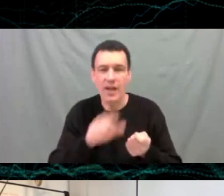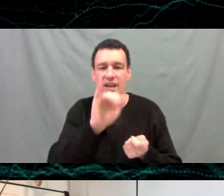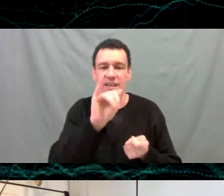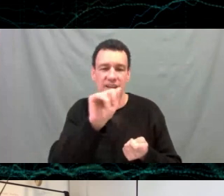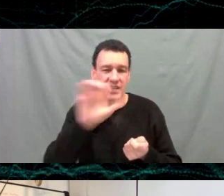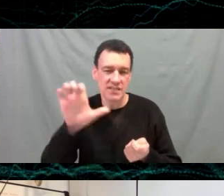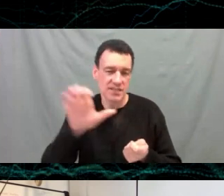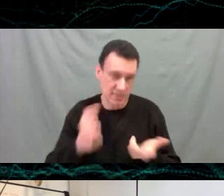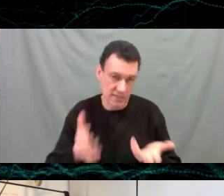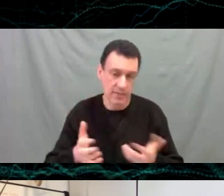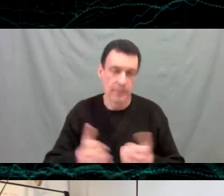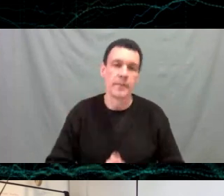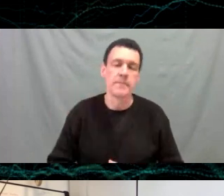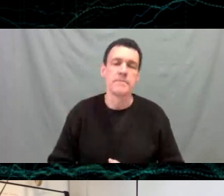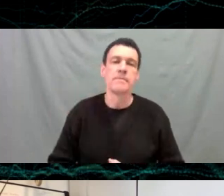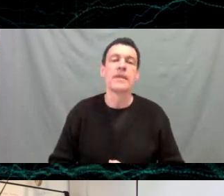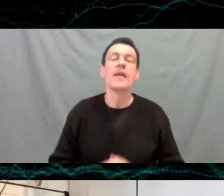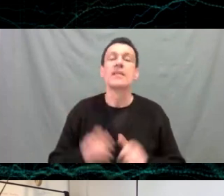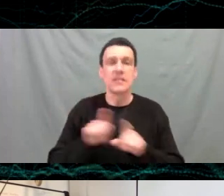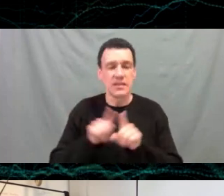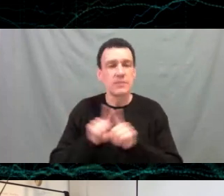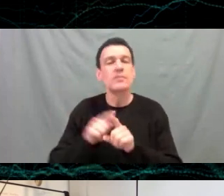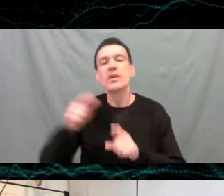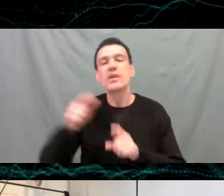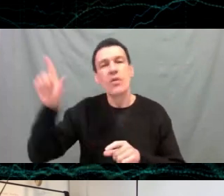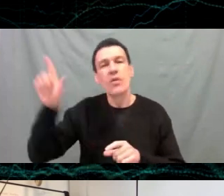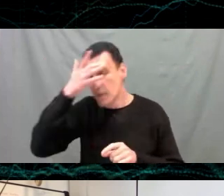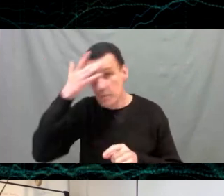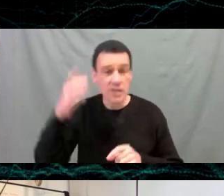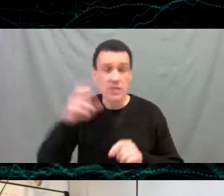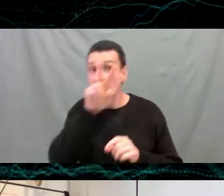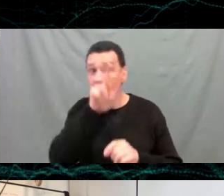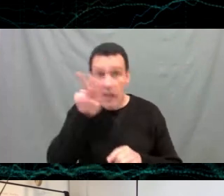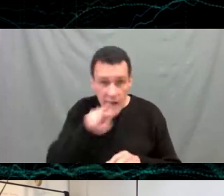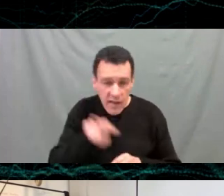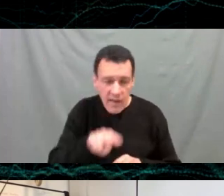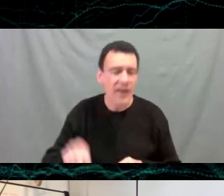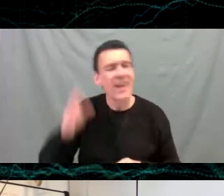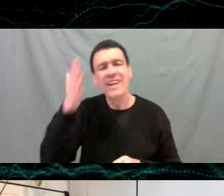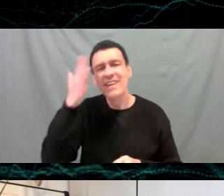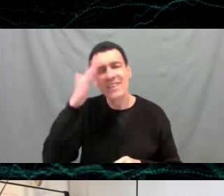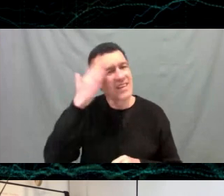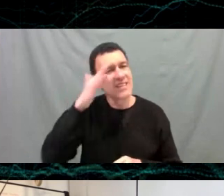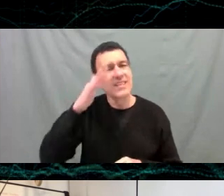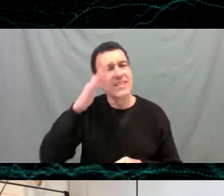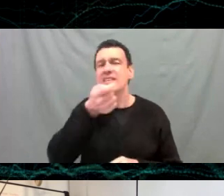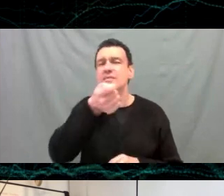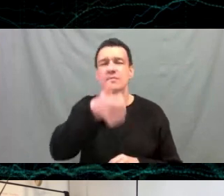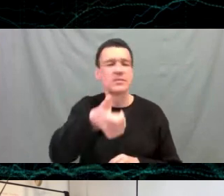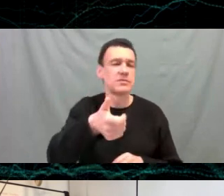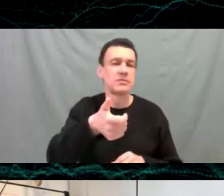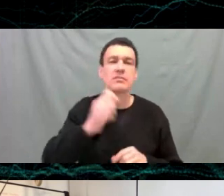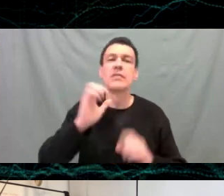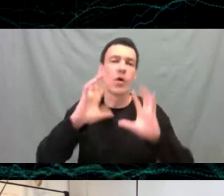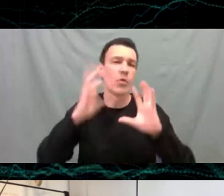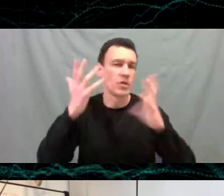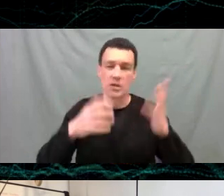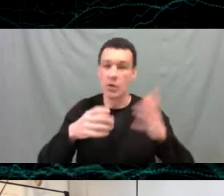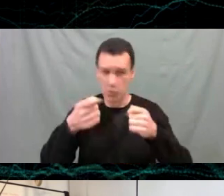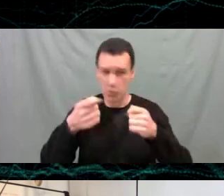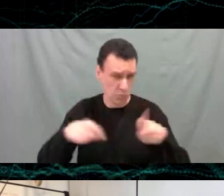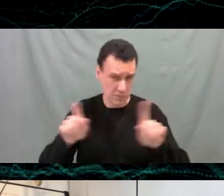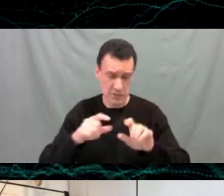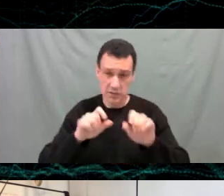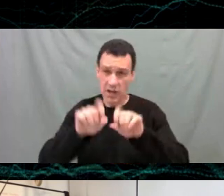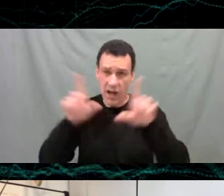pessoa que estiver olhando aqui vai entender muito mais fácil o que está acontecendo, sem ter que abrir um outro arquivo, tipo, ah, vou